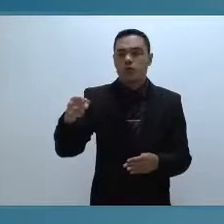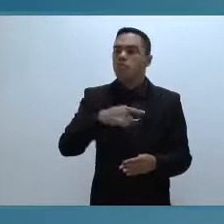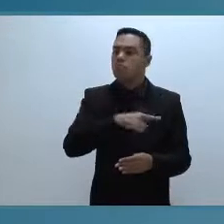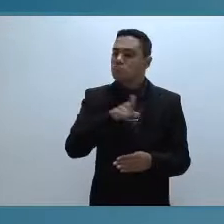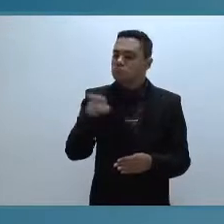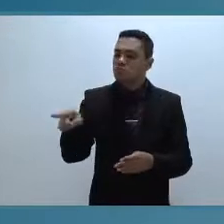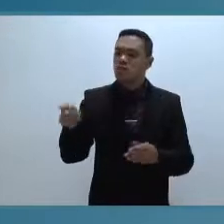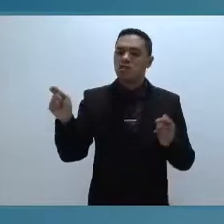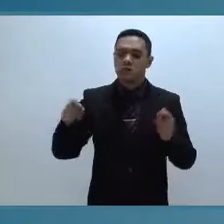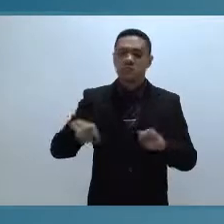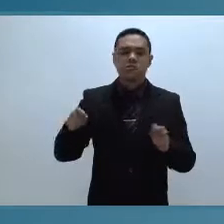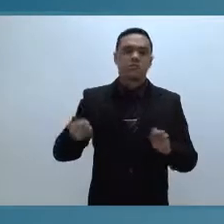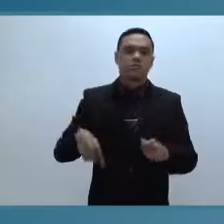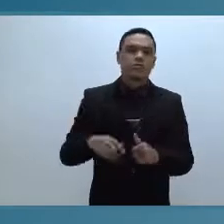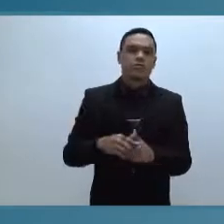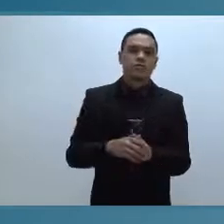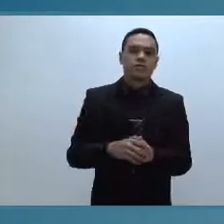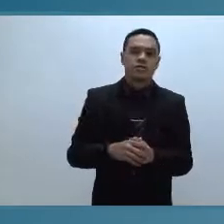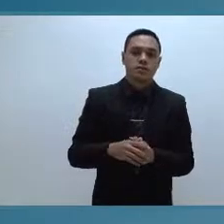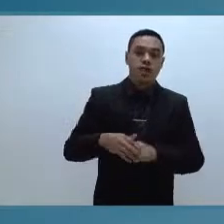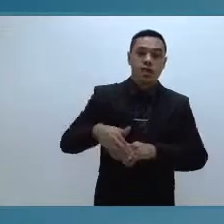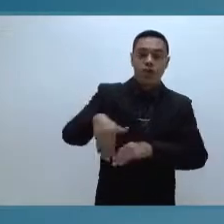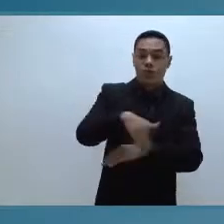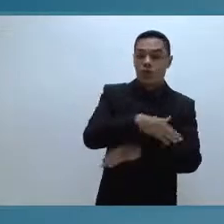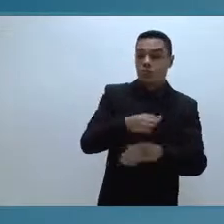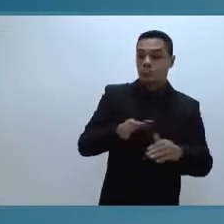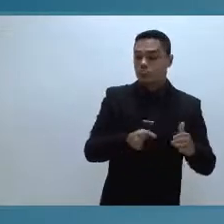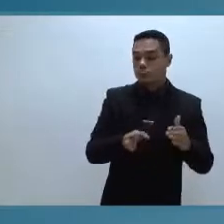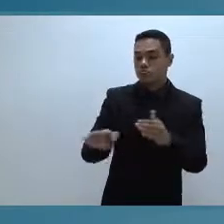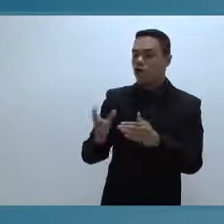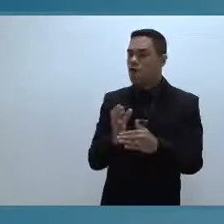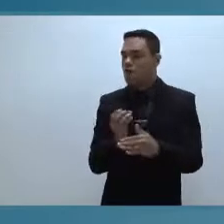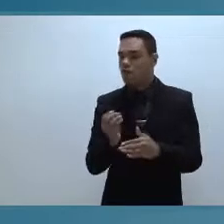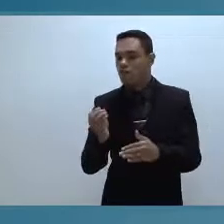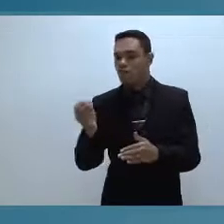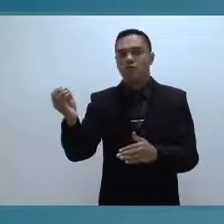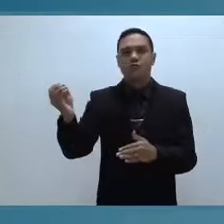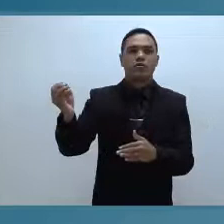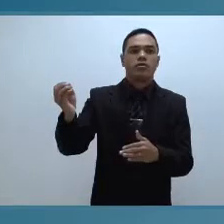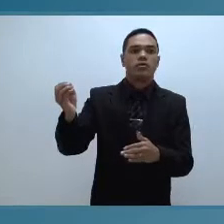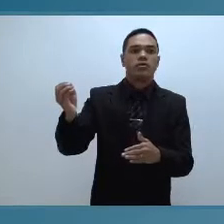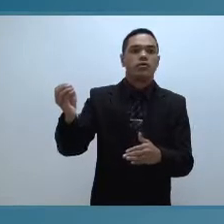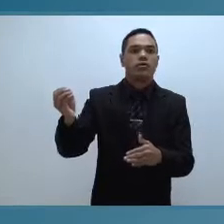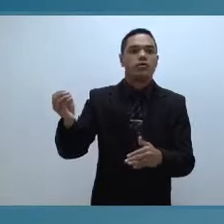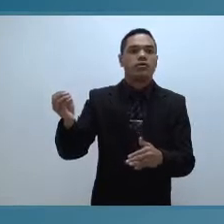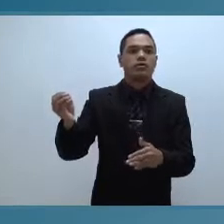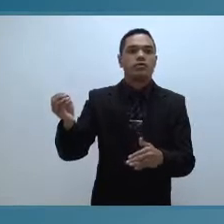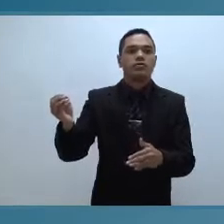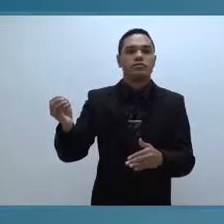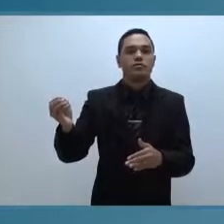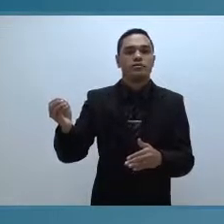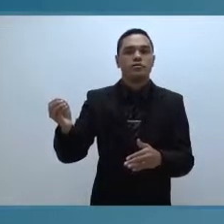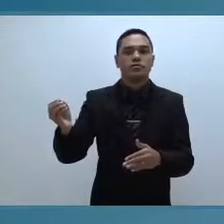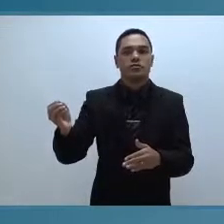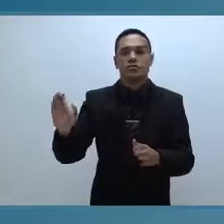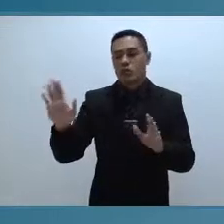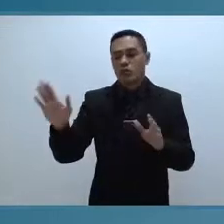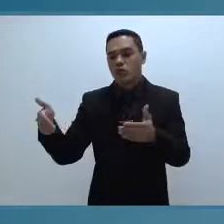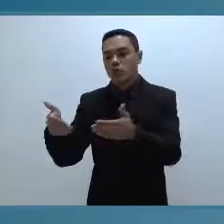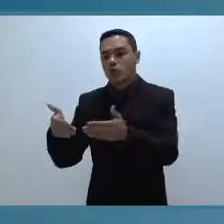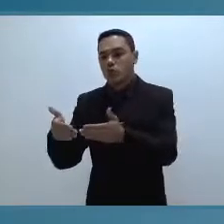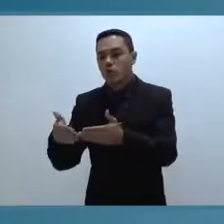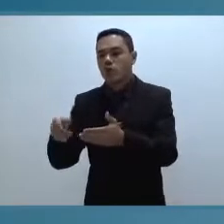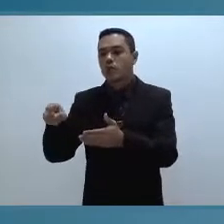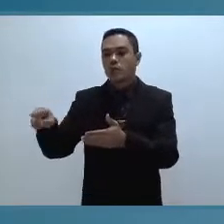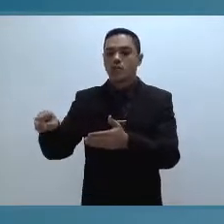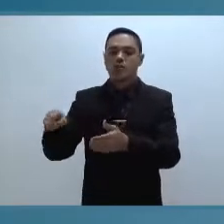prejudicado pelo tempo gasto no deslocamento entre sua residência, Altamira, e o fórum onde trabalha, em respeito